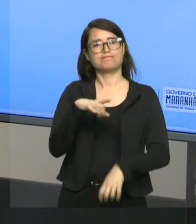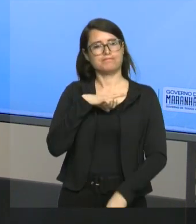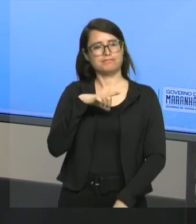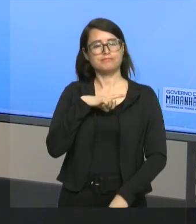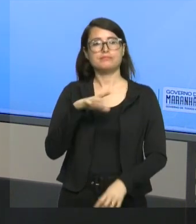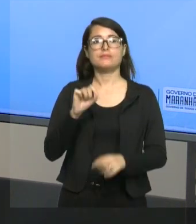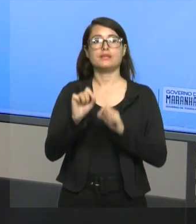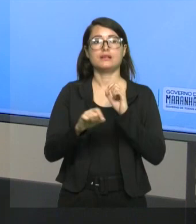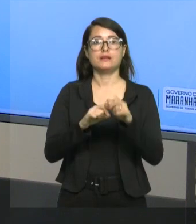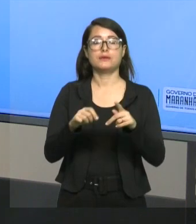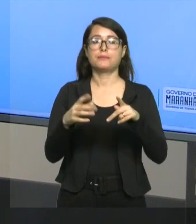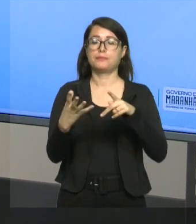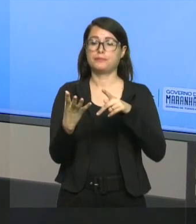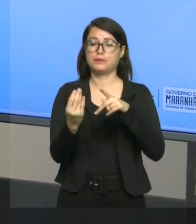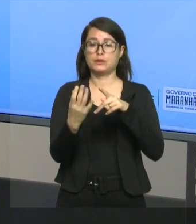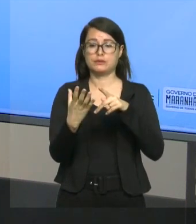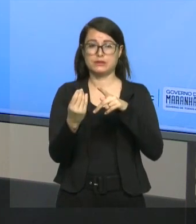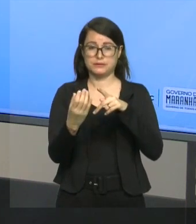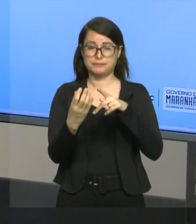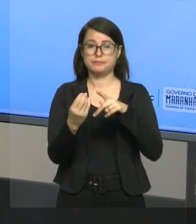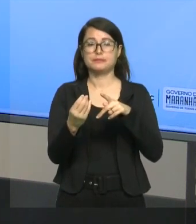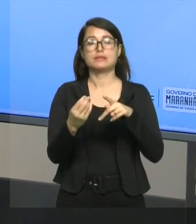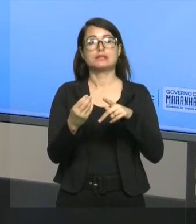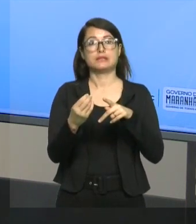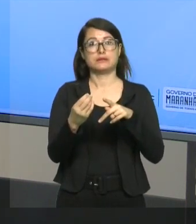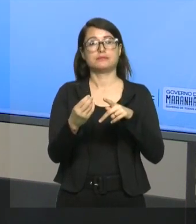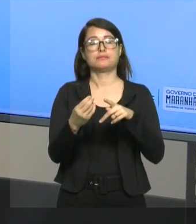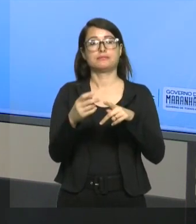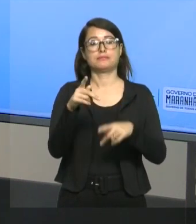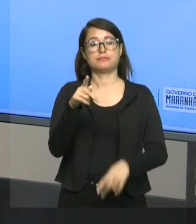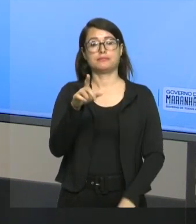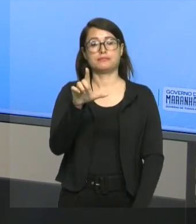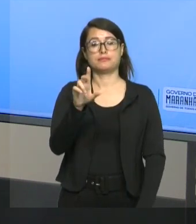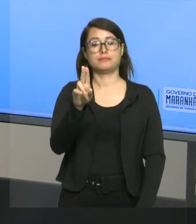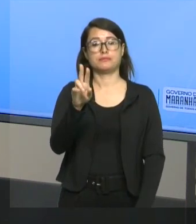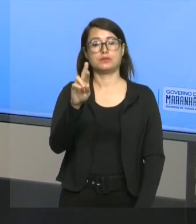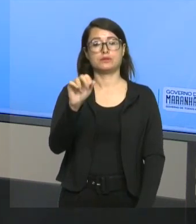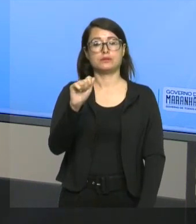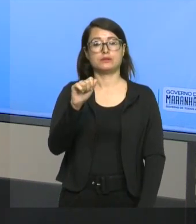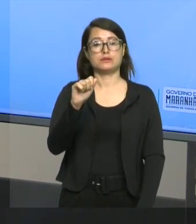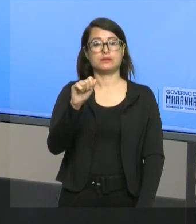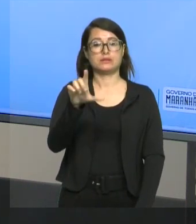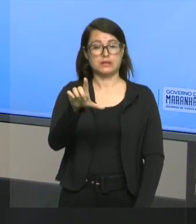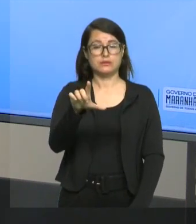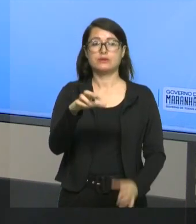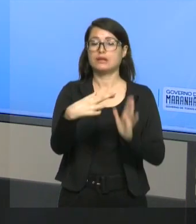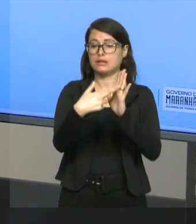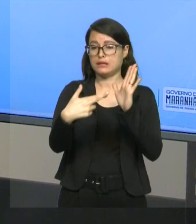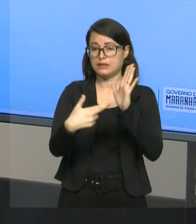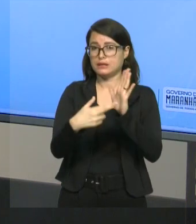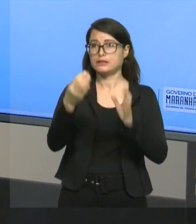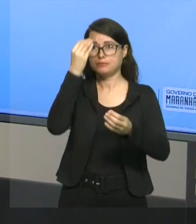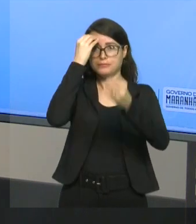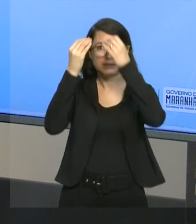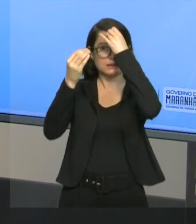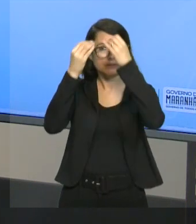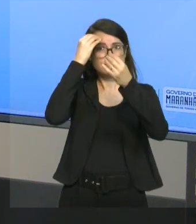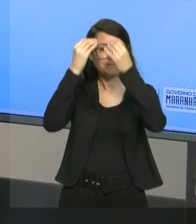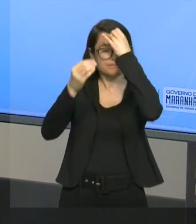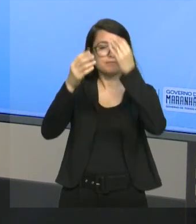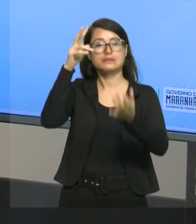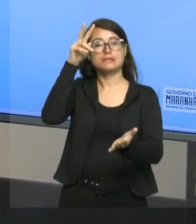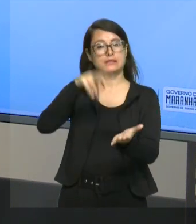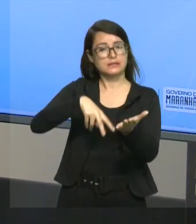de plural, eu repito, todas essas regras vão sendo memorizadas a partir da leitura, a